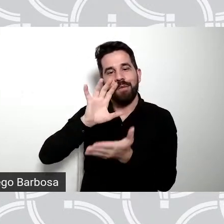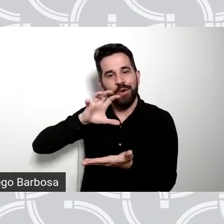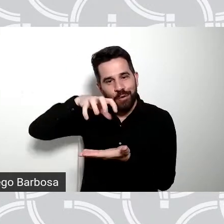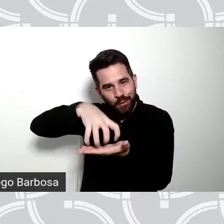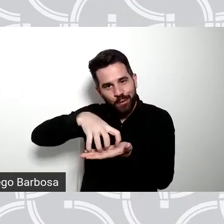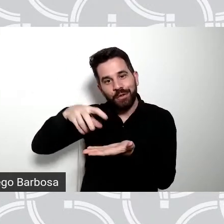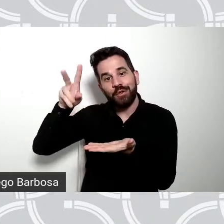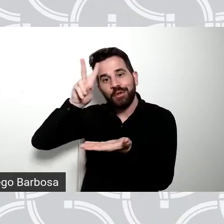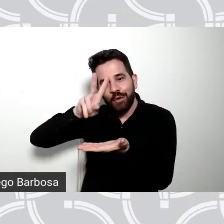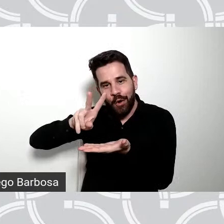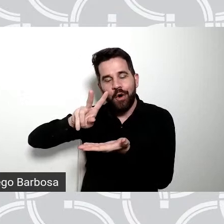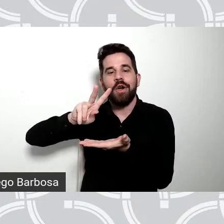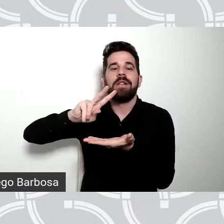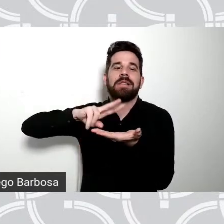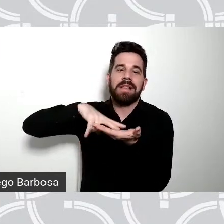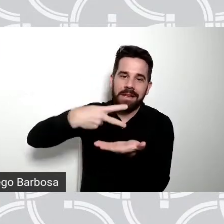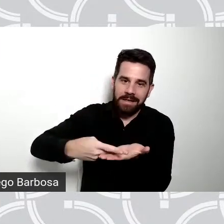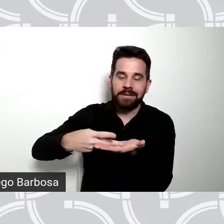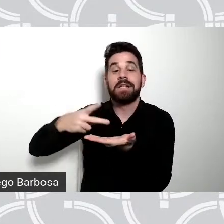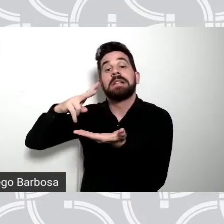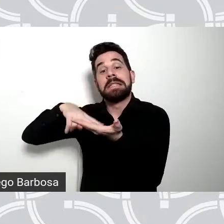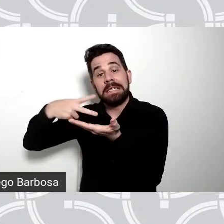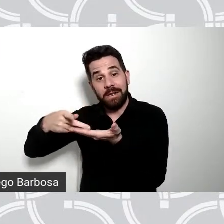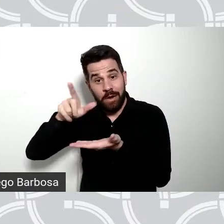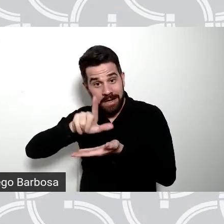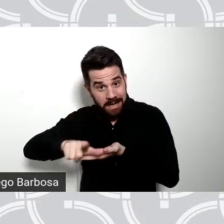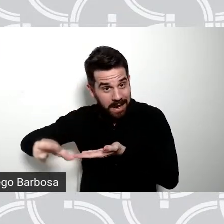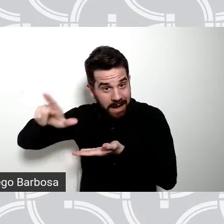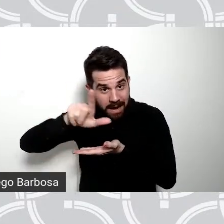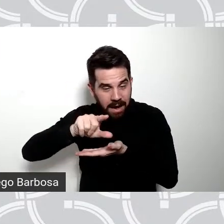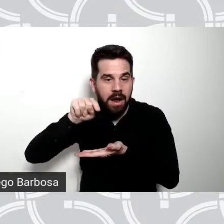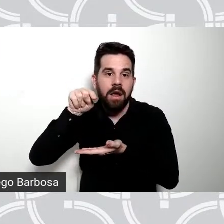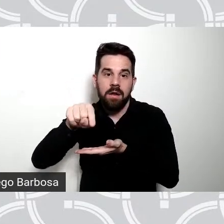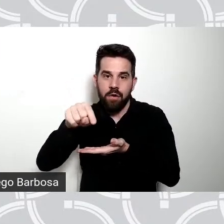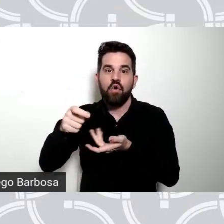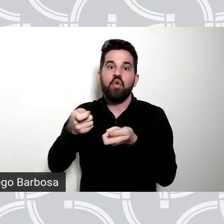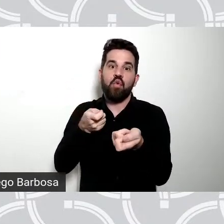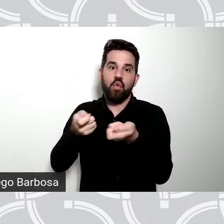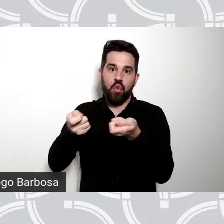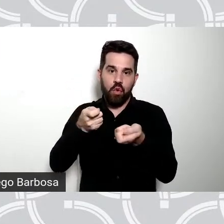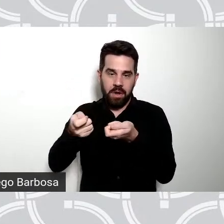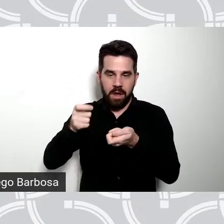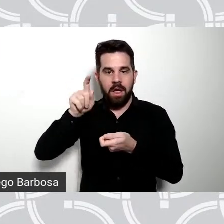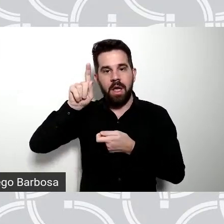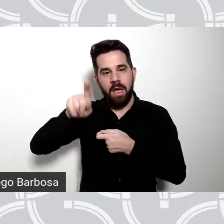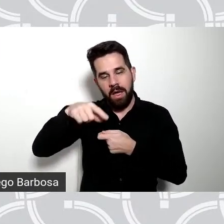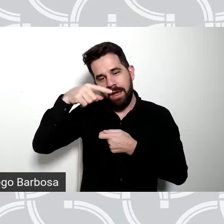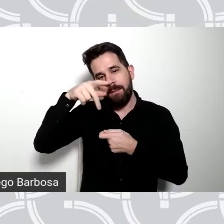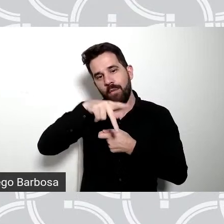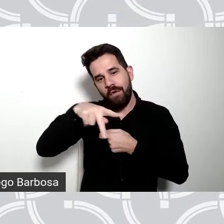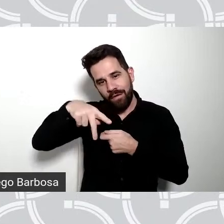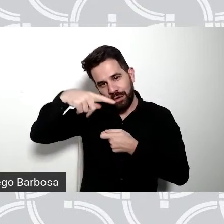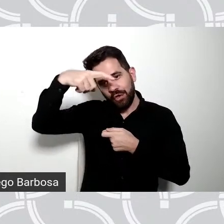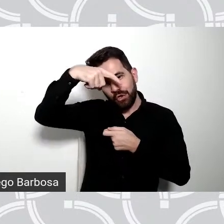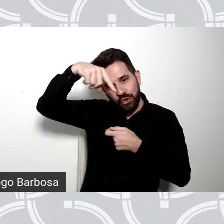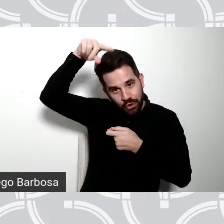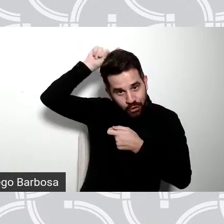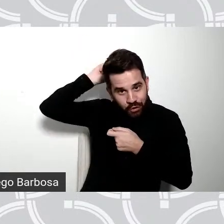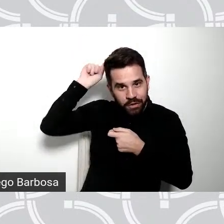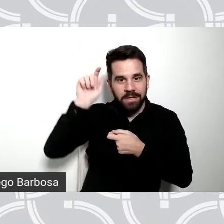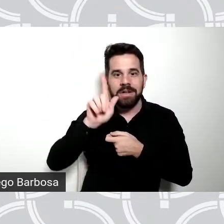Tradução e da Tradução Literária, coordenado pela professora Germana Henriques Pereira, da Universidade de